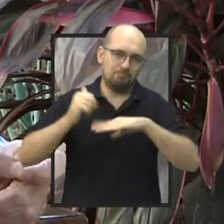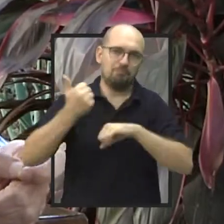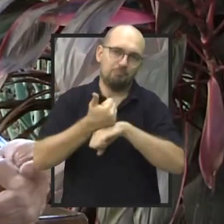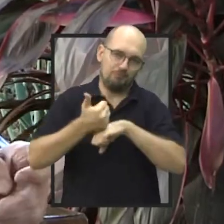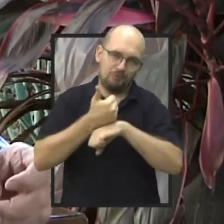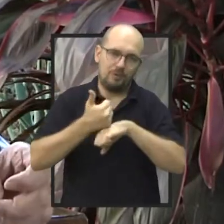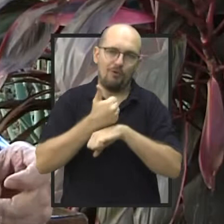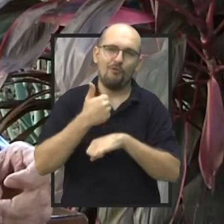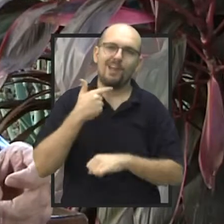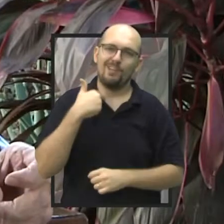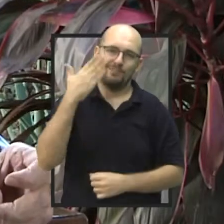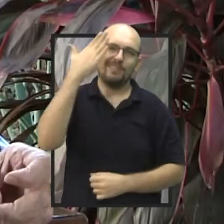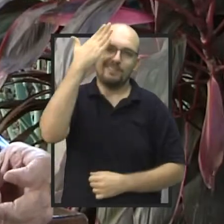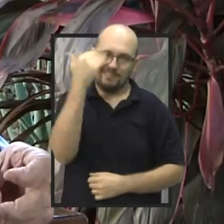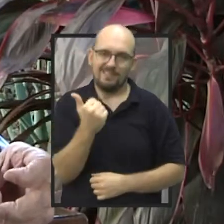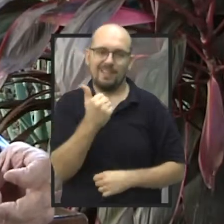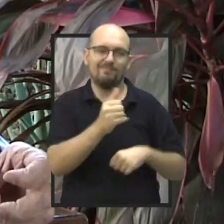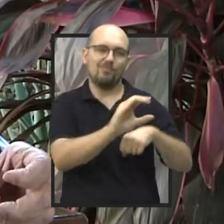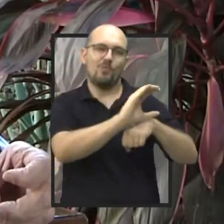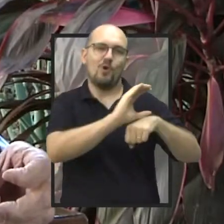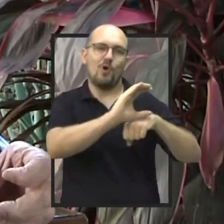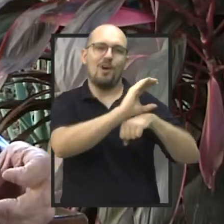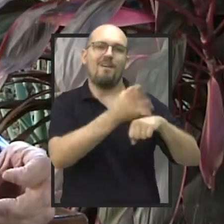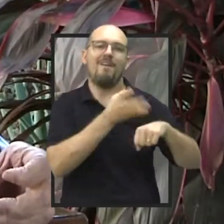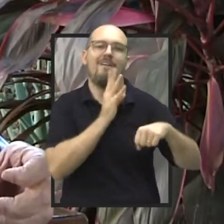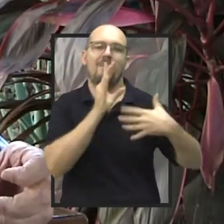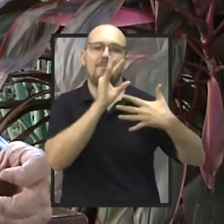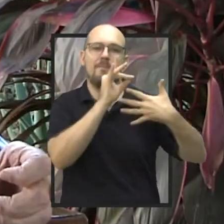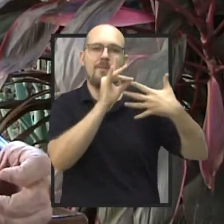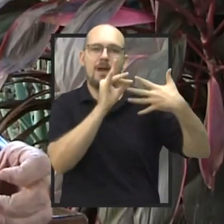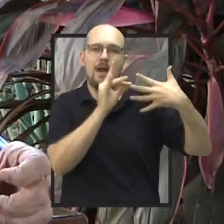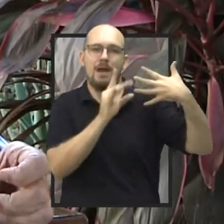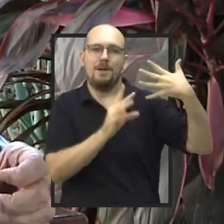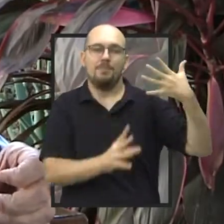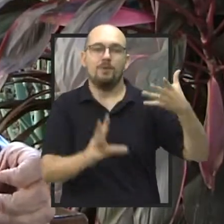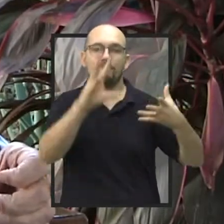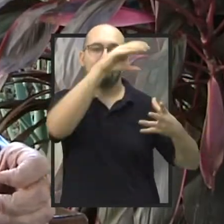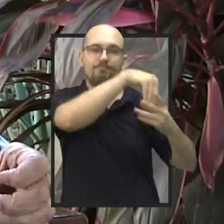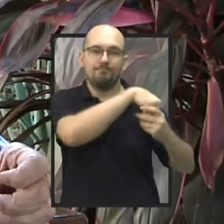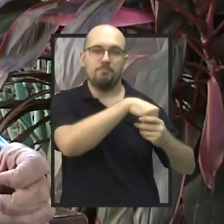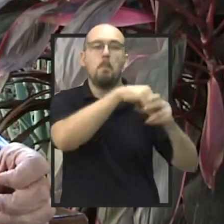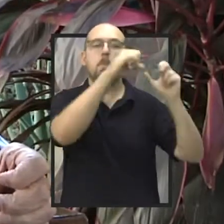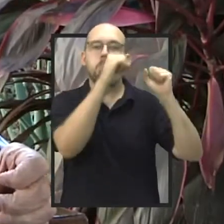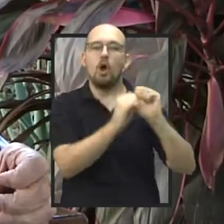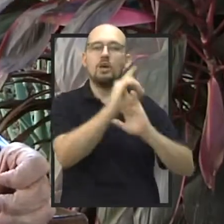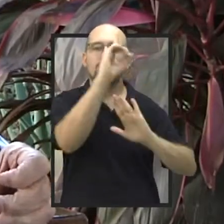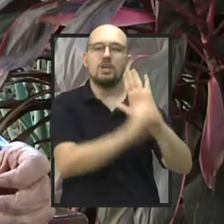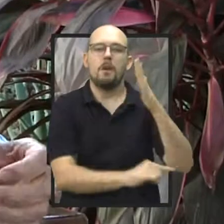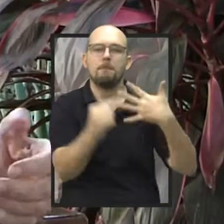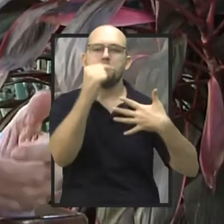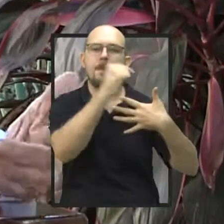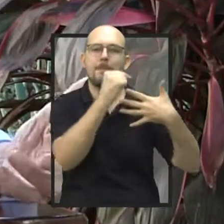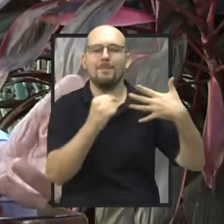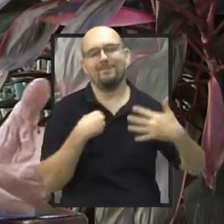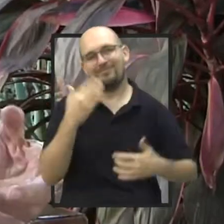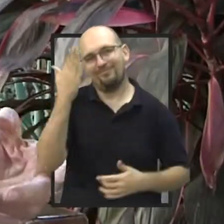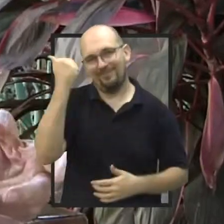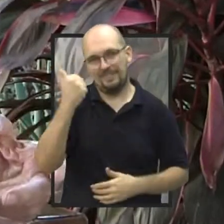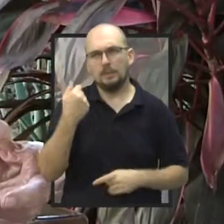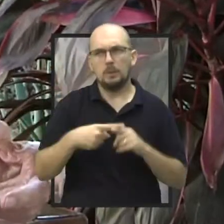sabia o que a nossa Constituição brasileira faculta ao povo brasileiro. porque eu lembro